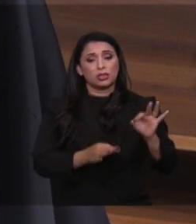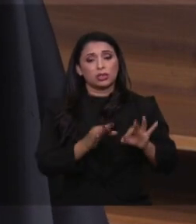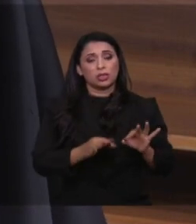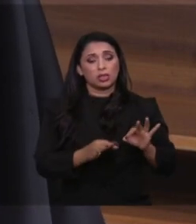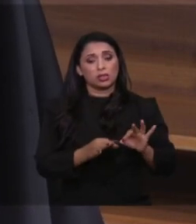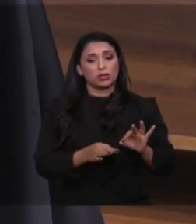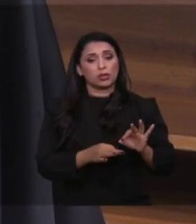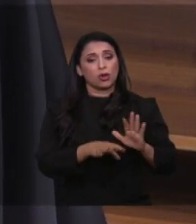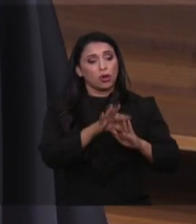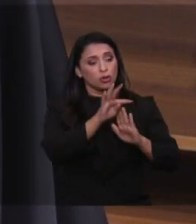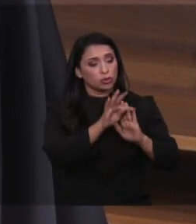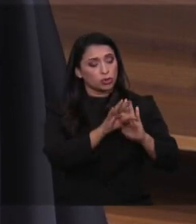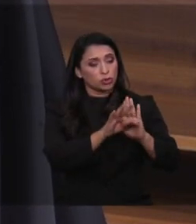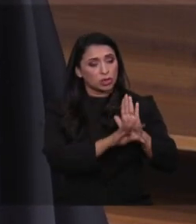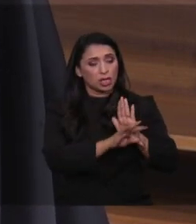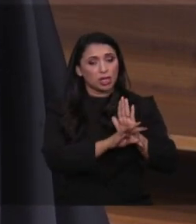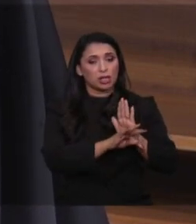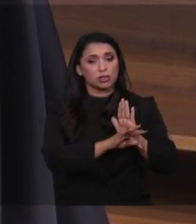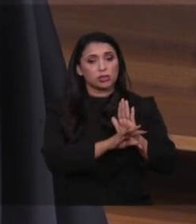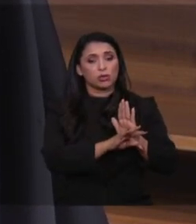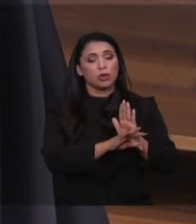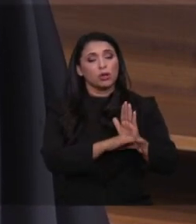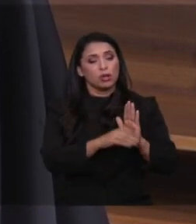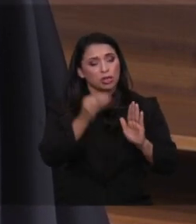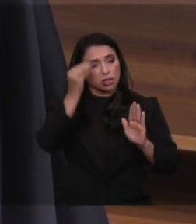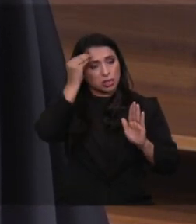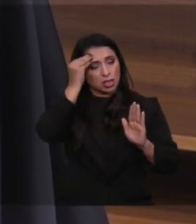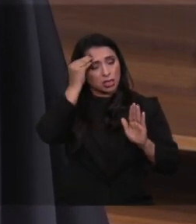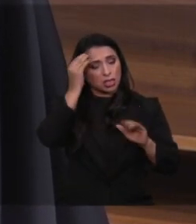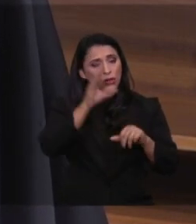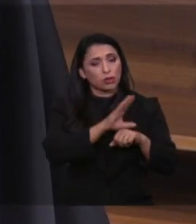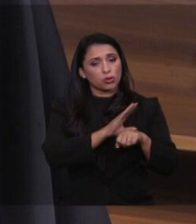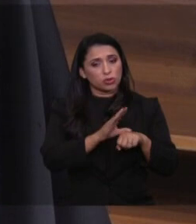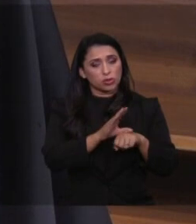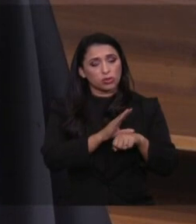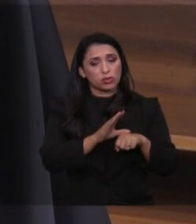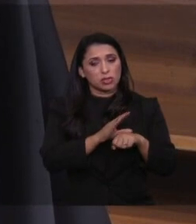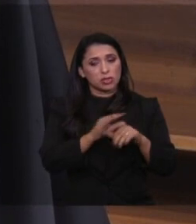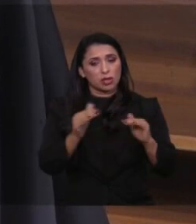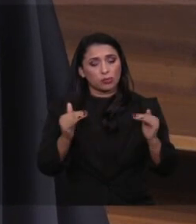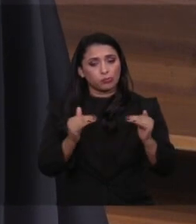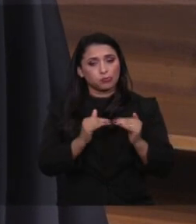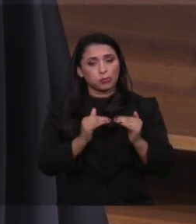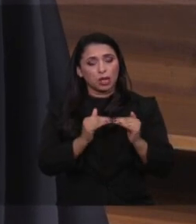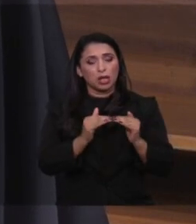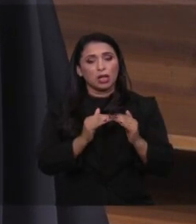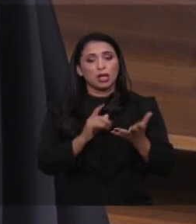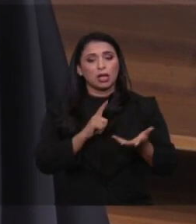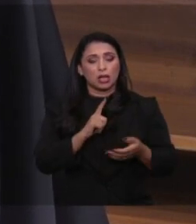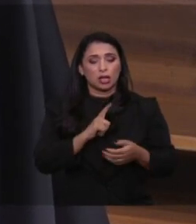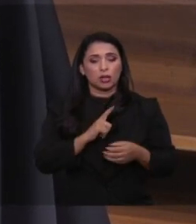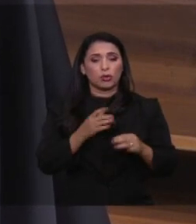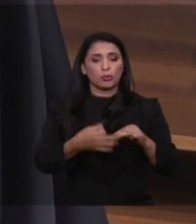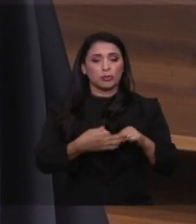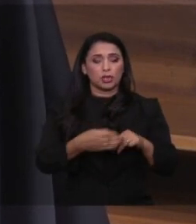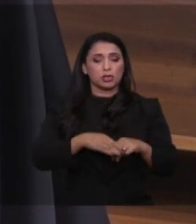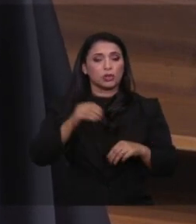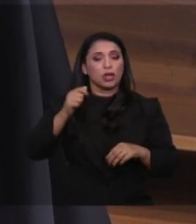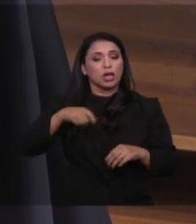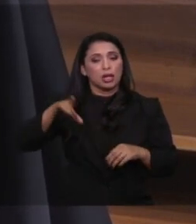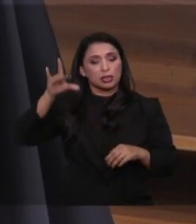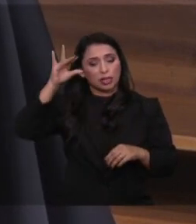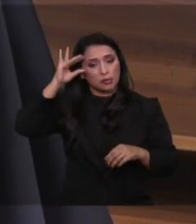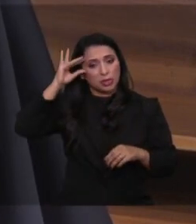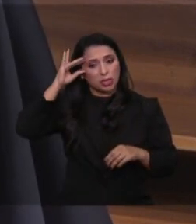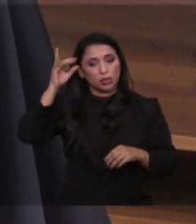conforme a partir do voto do ministro André Mendonça, secundado posteriormente pelos votos do ministro Nunes Marques e